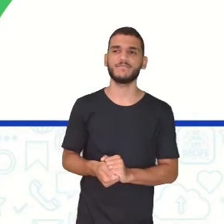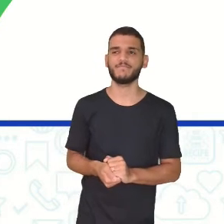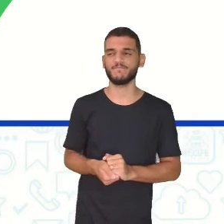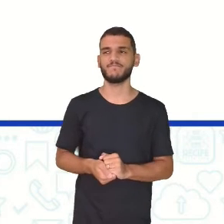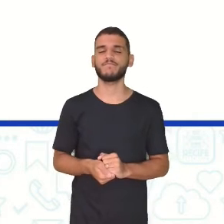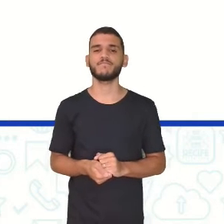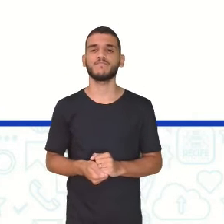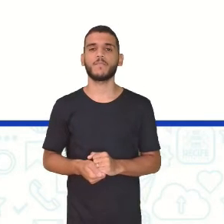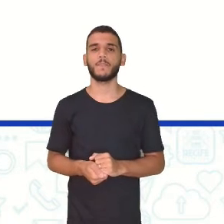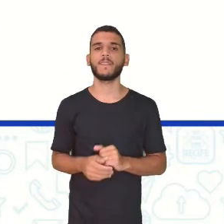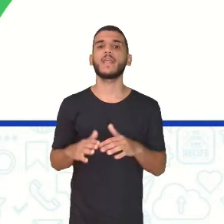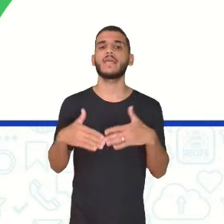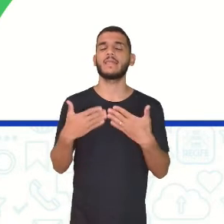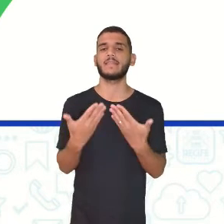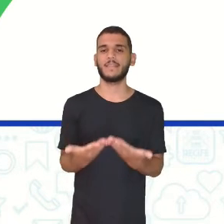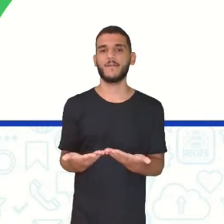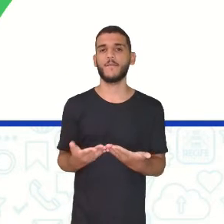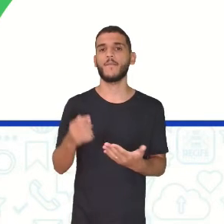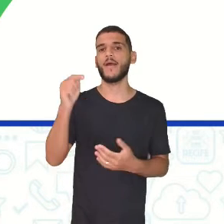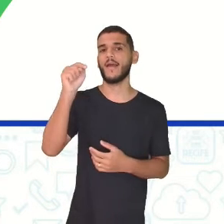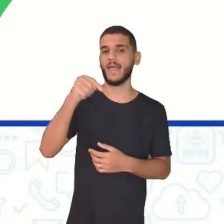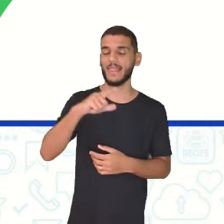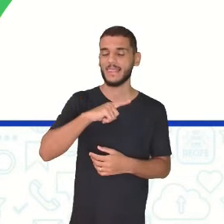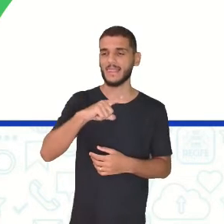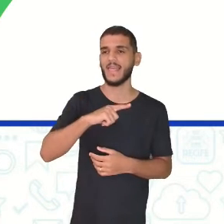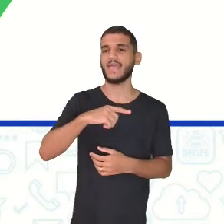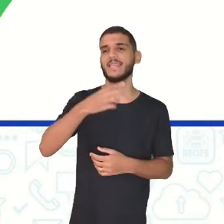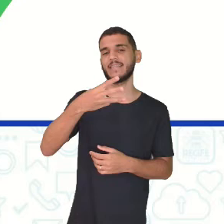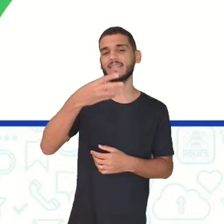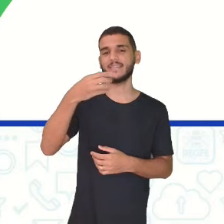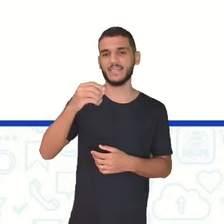Aproximadamente 30. E aqui eu tenho R$